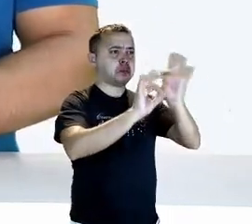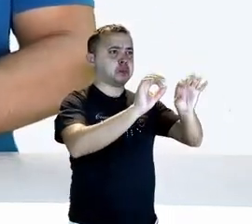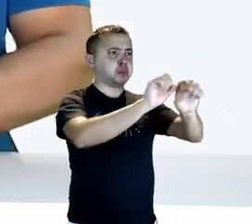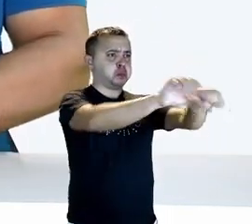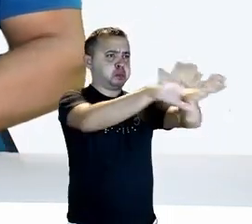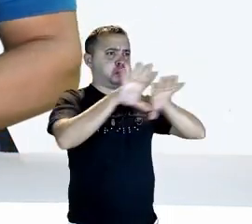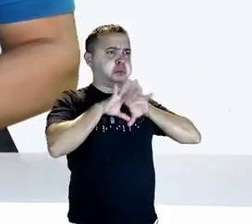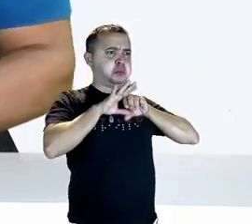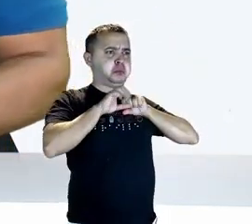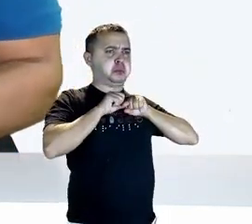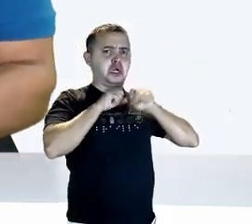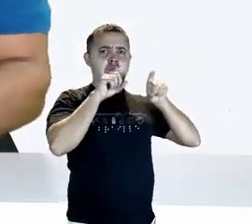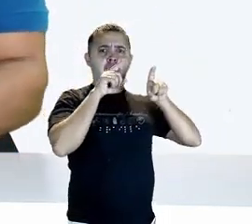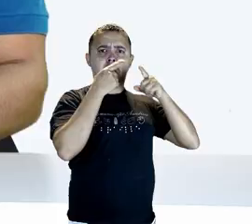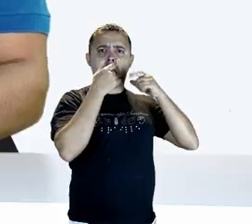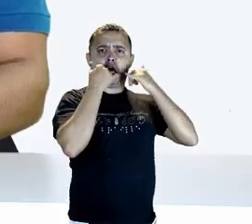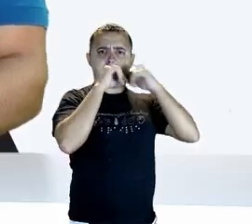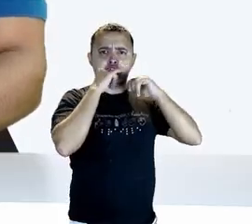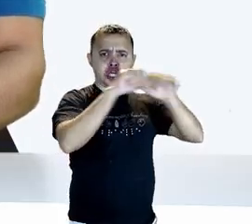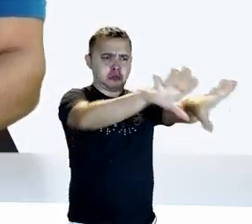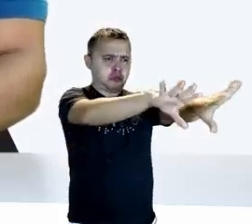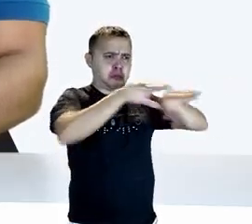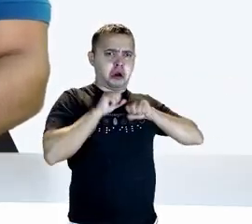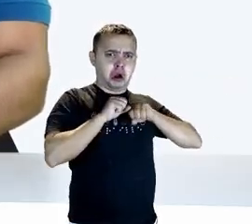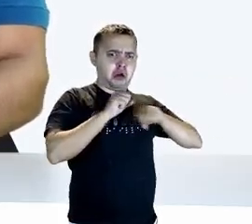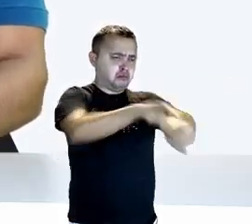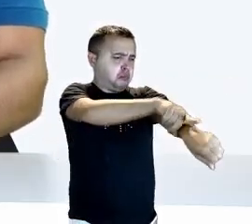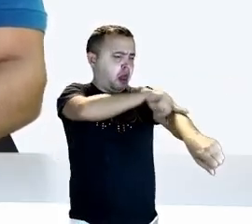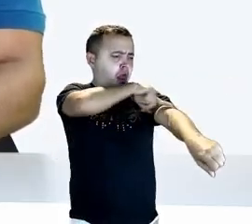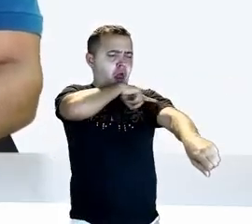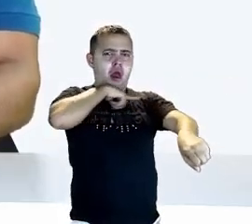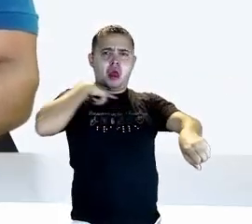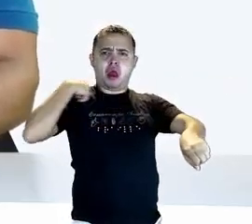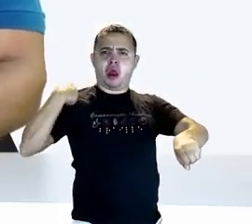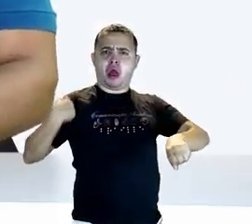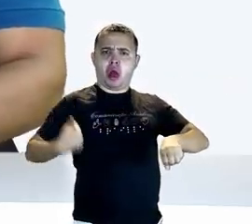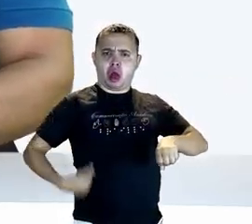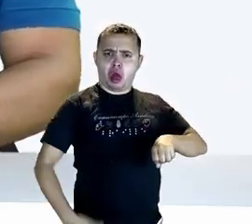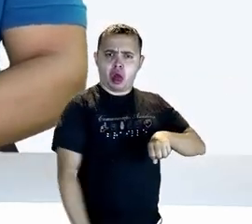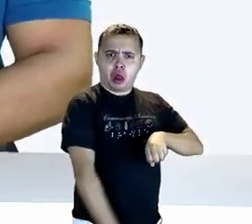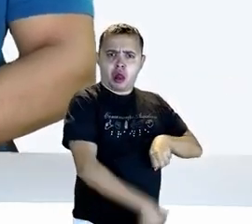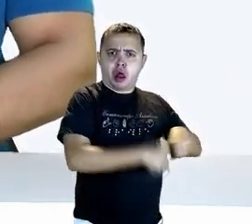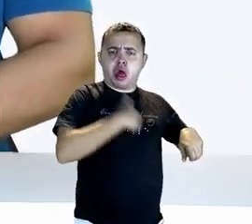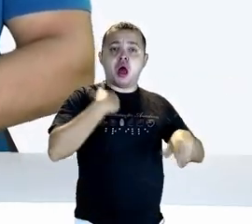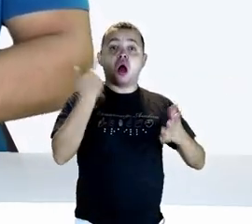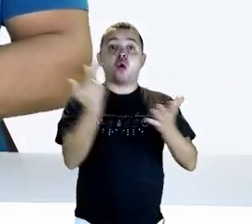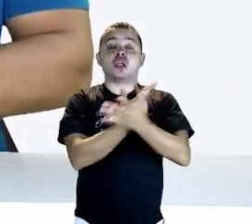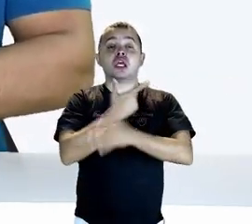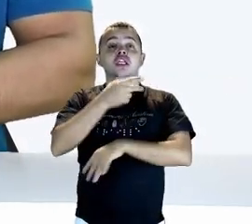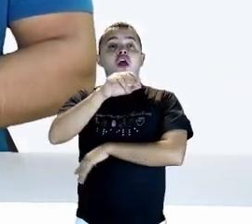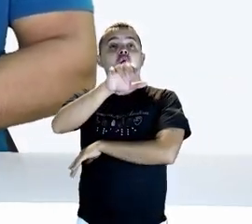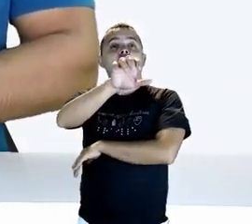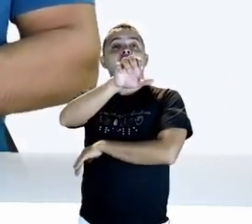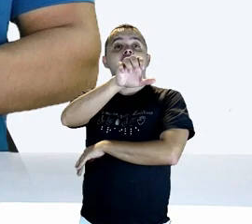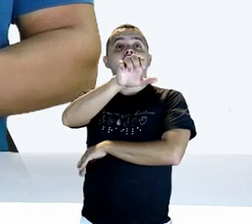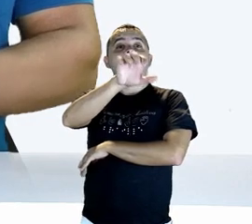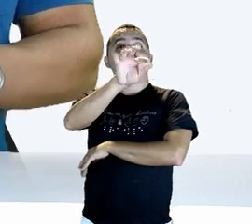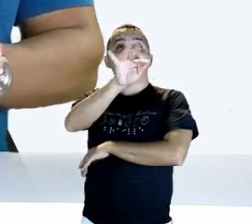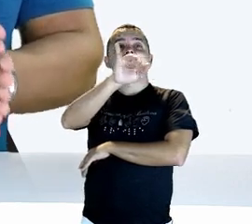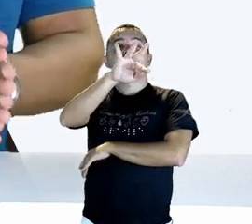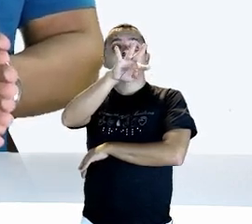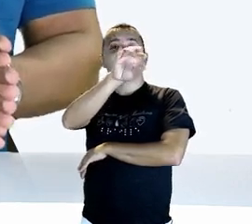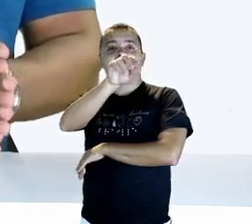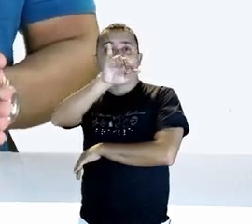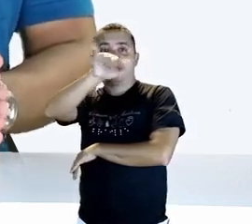acaba acontecendo o que a gente abordou no início do nosso curso como sendo o efeito Joule, a transformação da